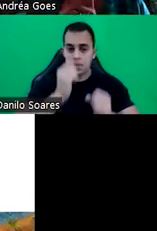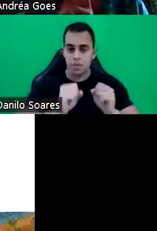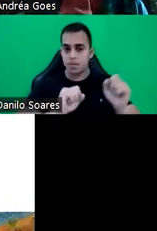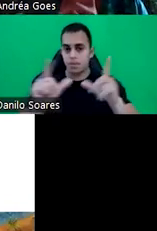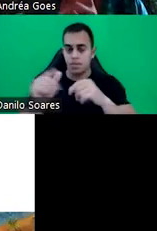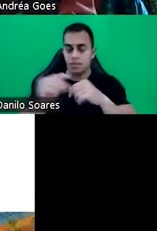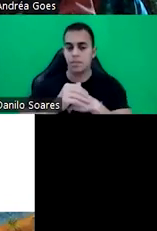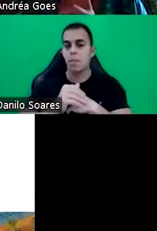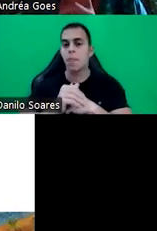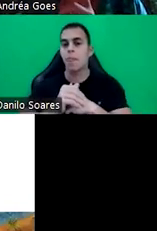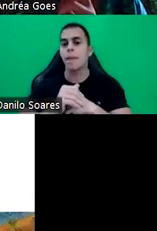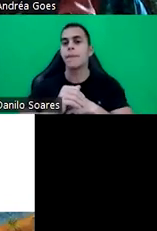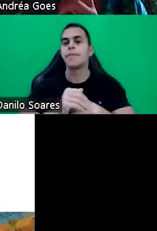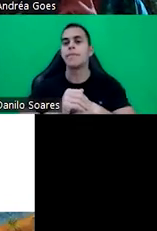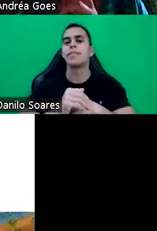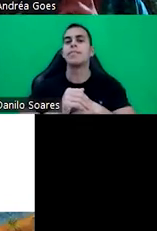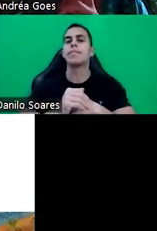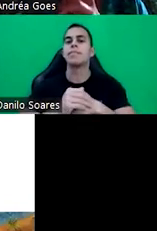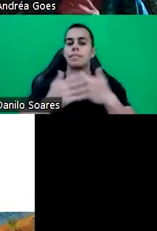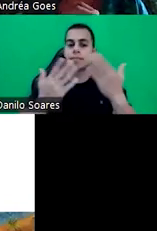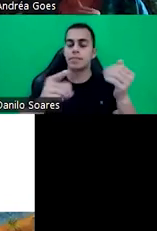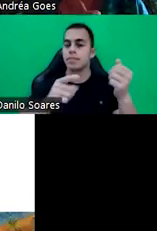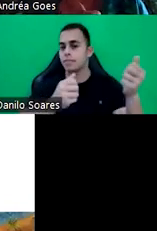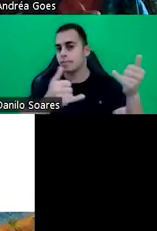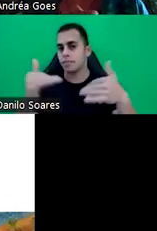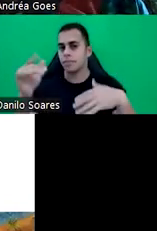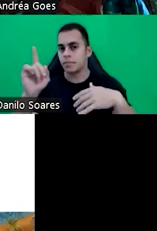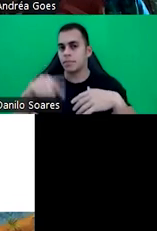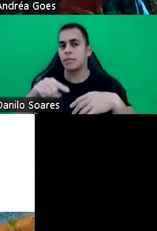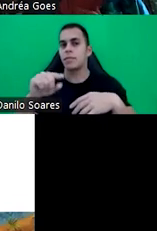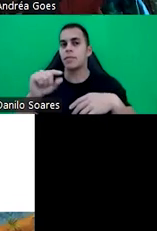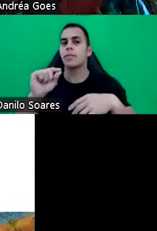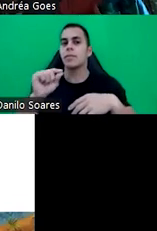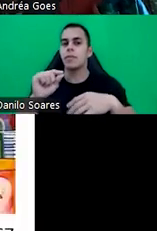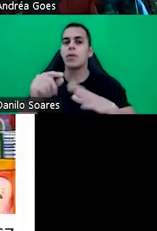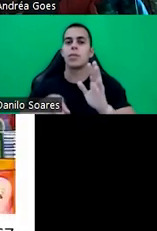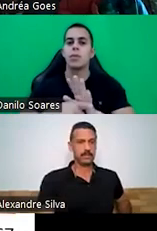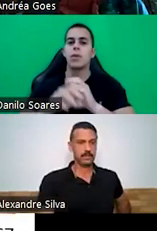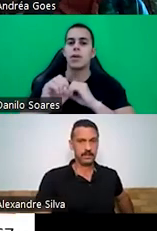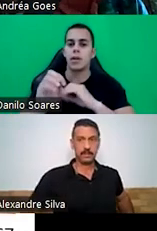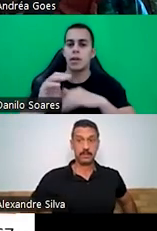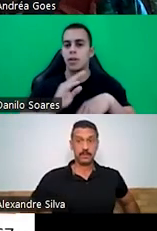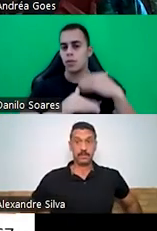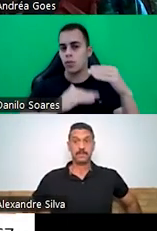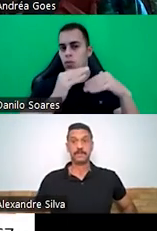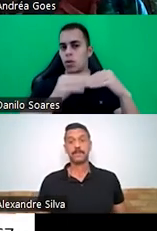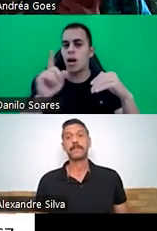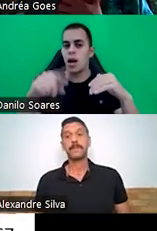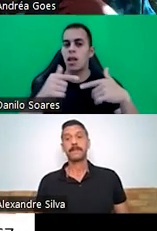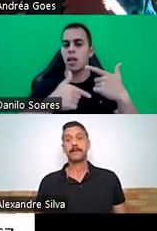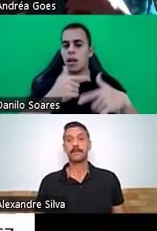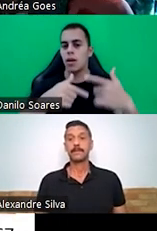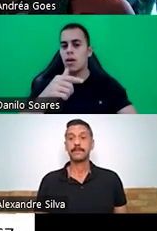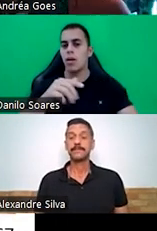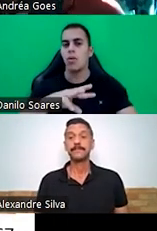E para passar para o próximo item, eu acho que o próximo é o 100 anos de solidão, é o trabalho do Washington Vicente, então o aluno está se